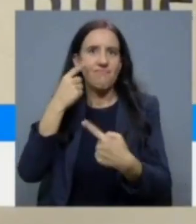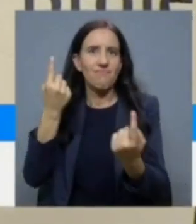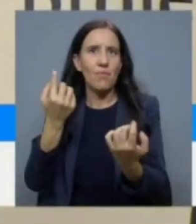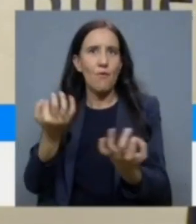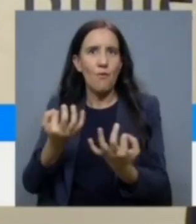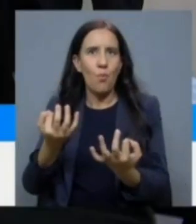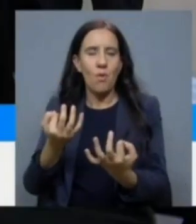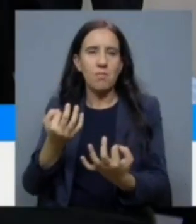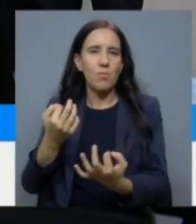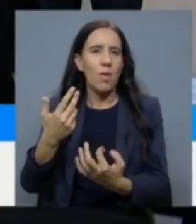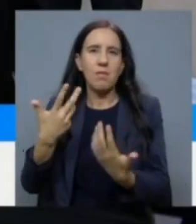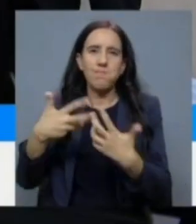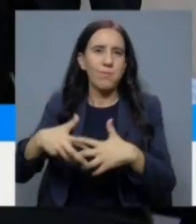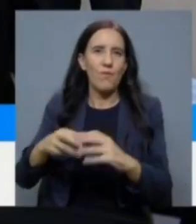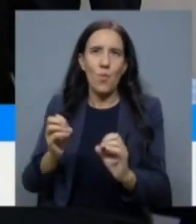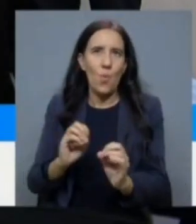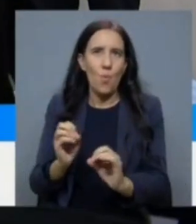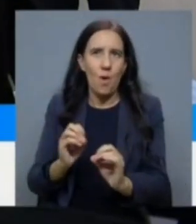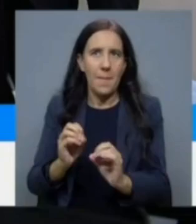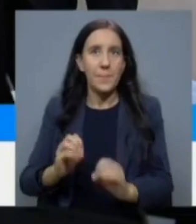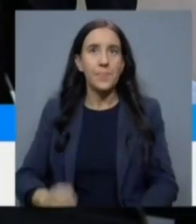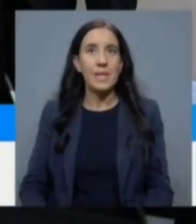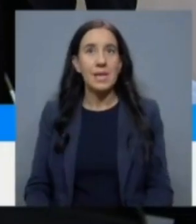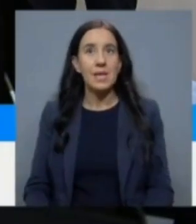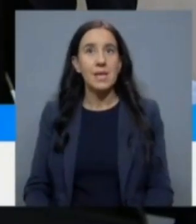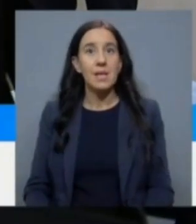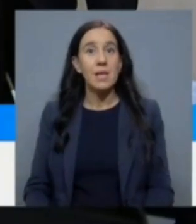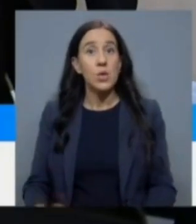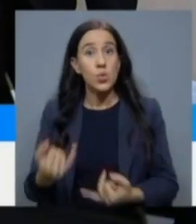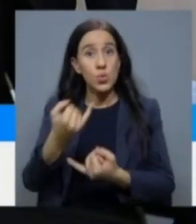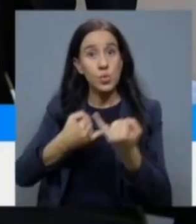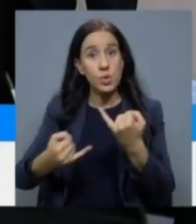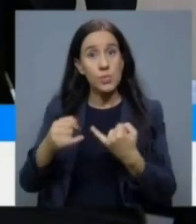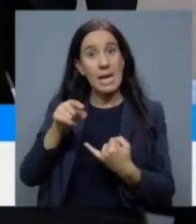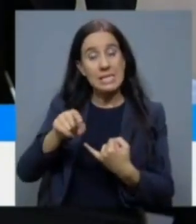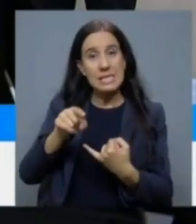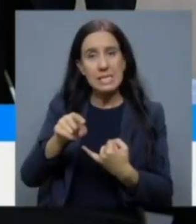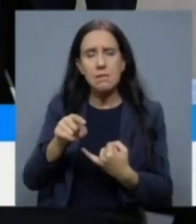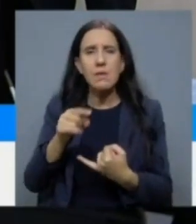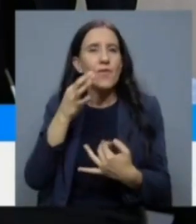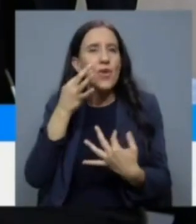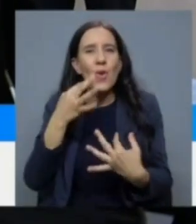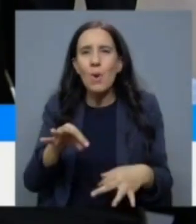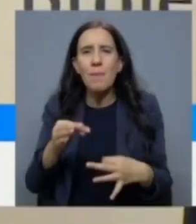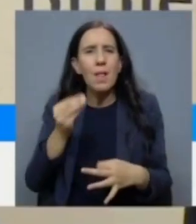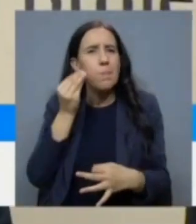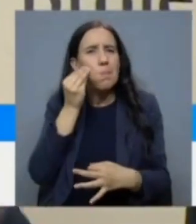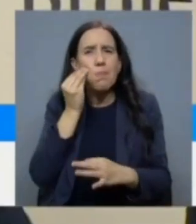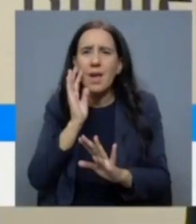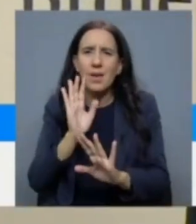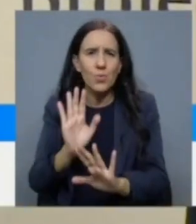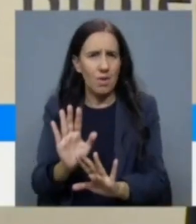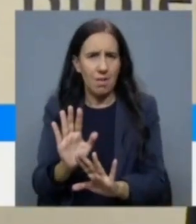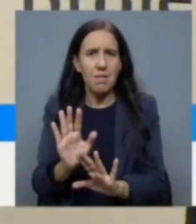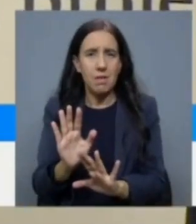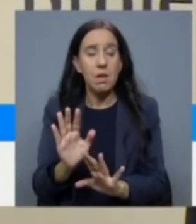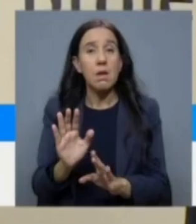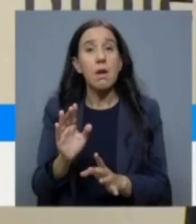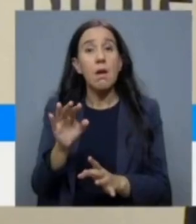forma inequívoca. Esta substituição foi normal e natural. É uma